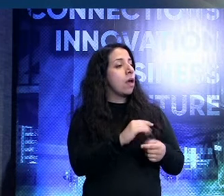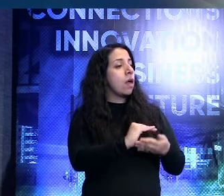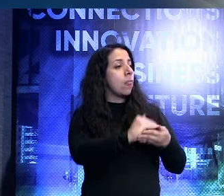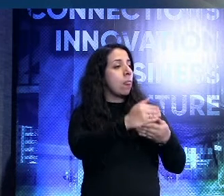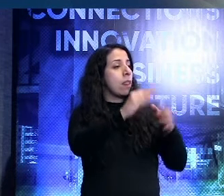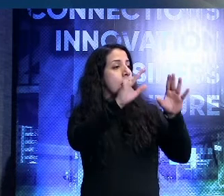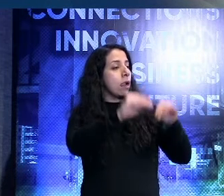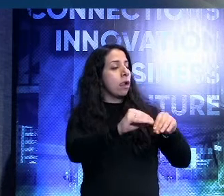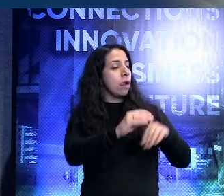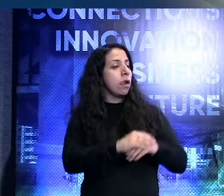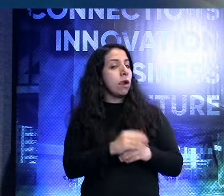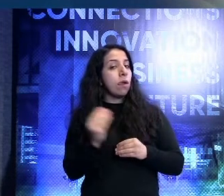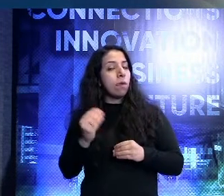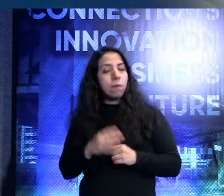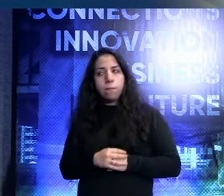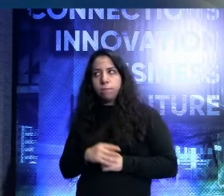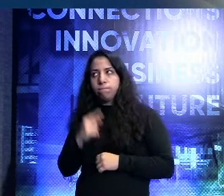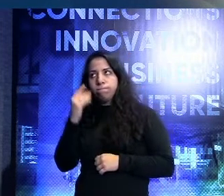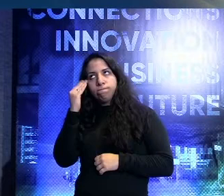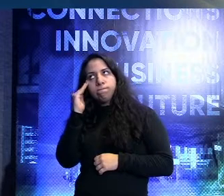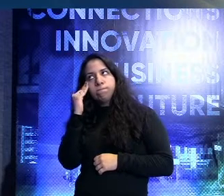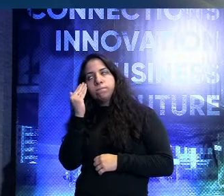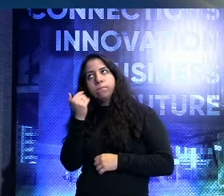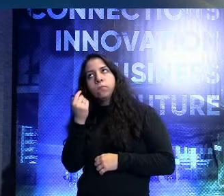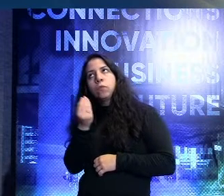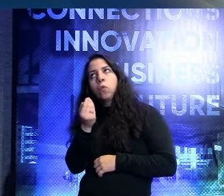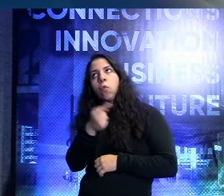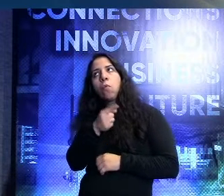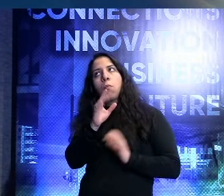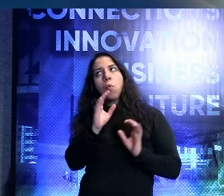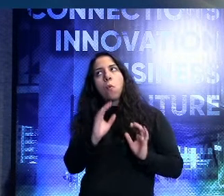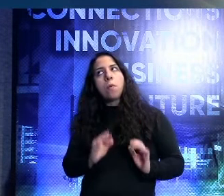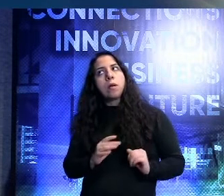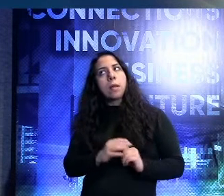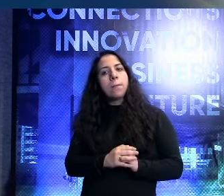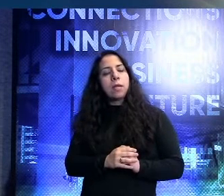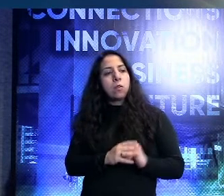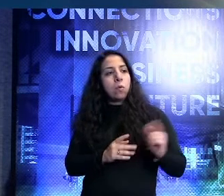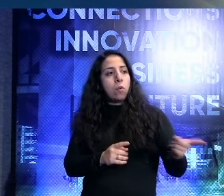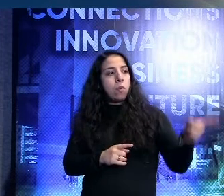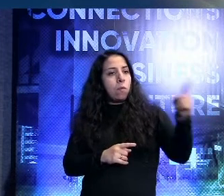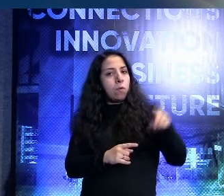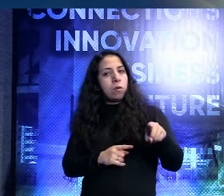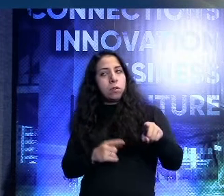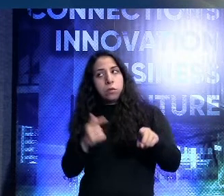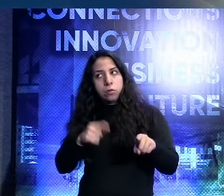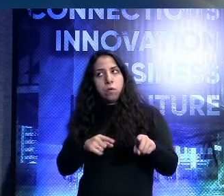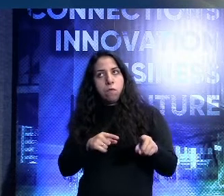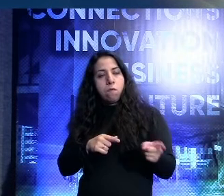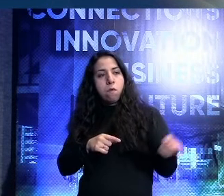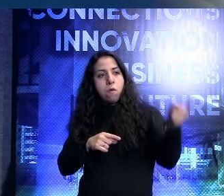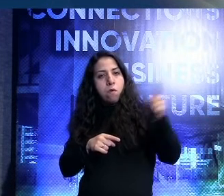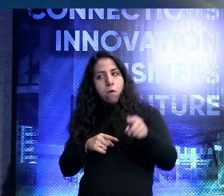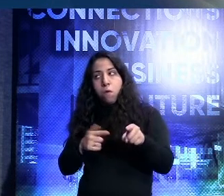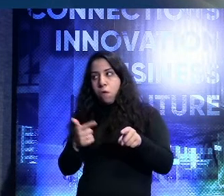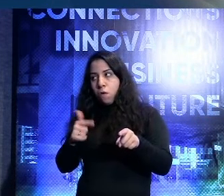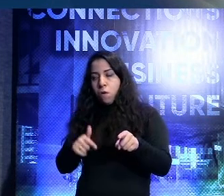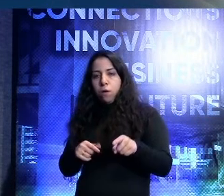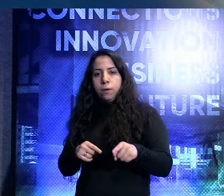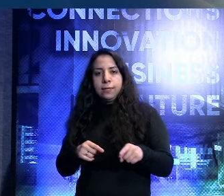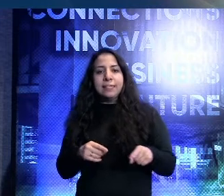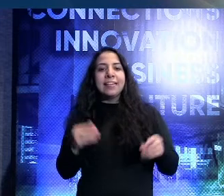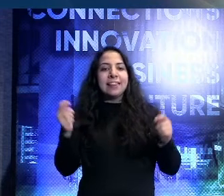Né? Aí depois você vai para a próxima. Quando você começa a falar de aplicação, coloca lá umas exceçõezinhas. Né?